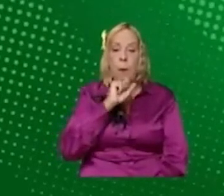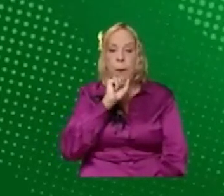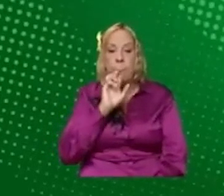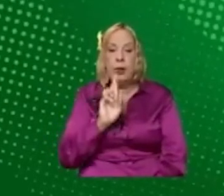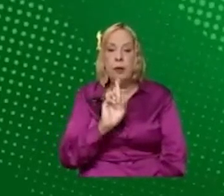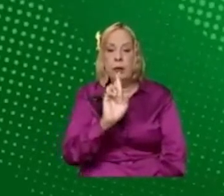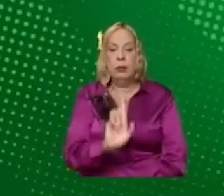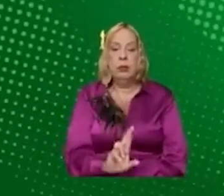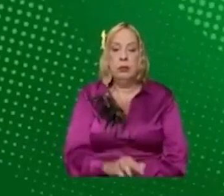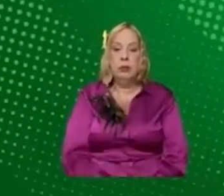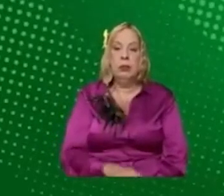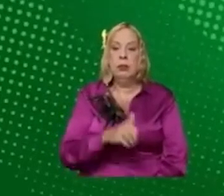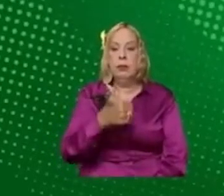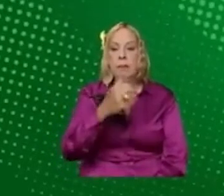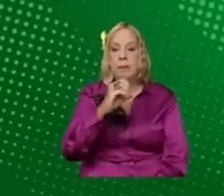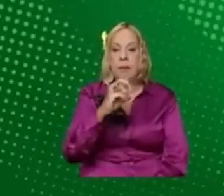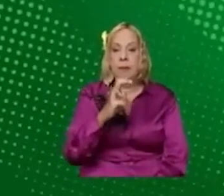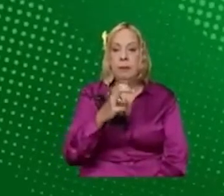Capela.